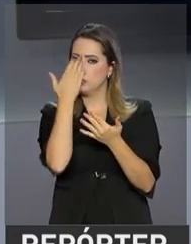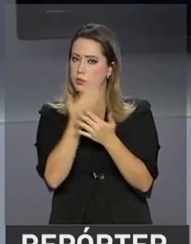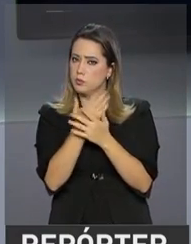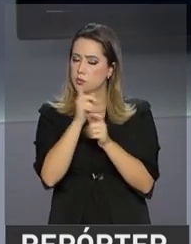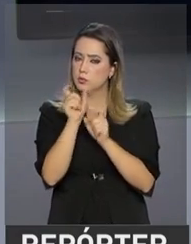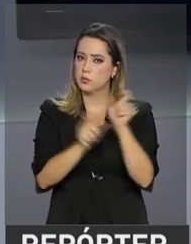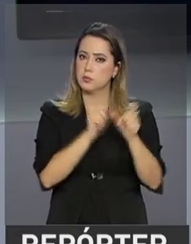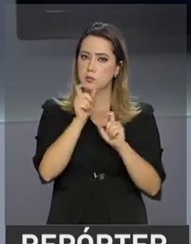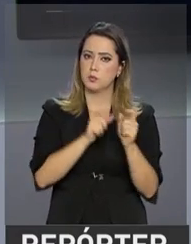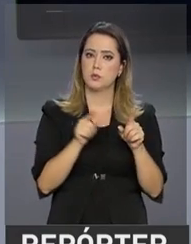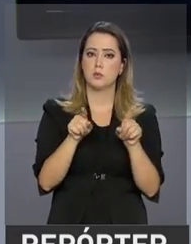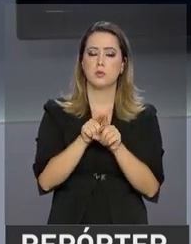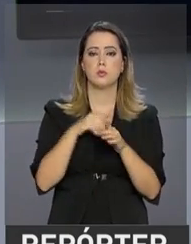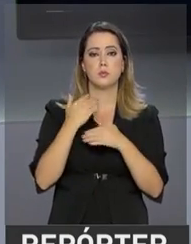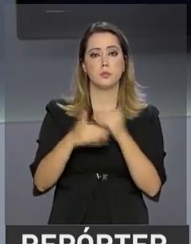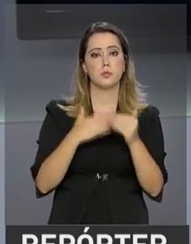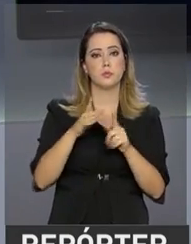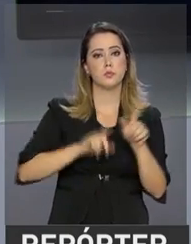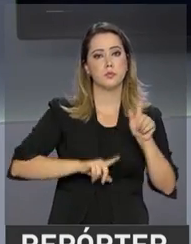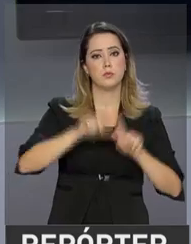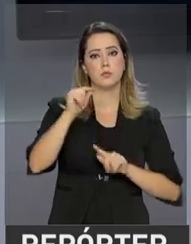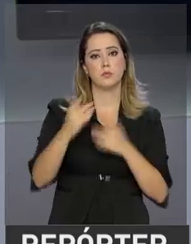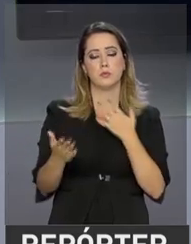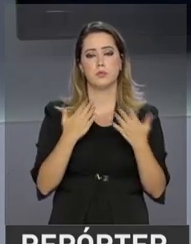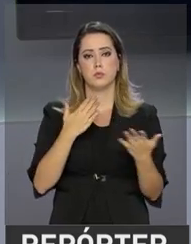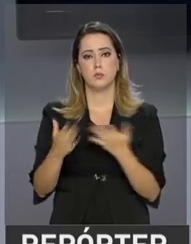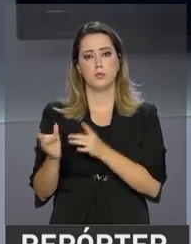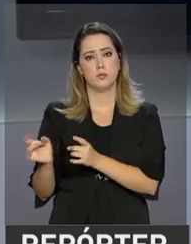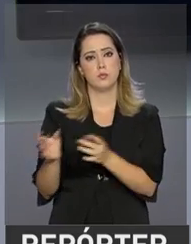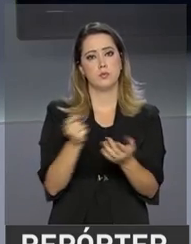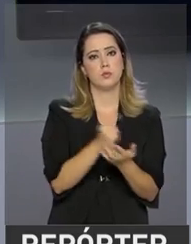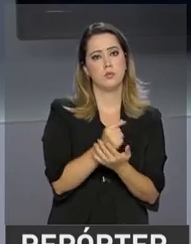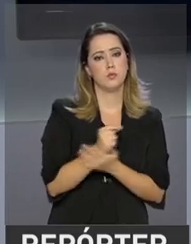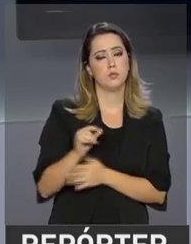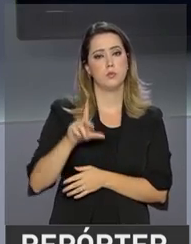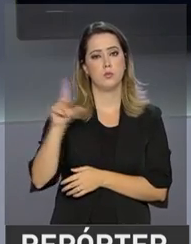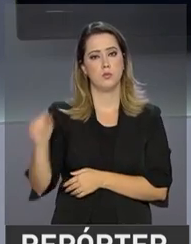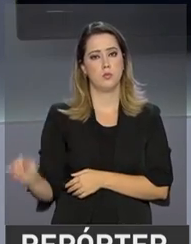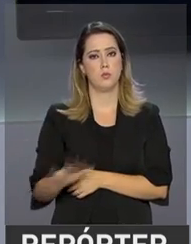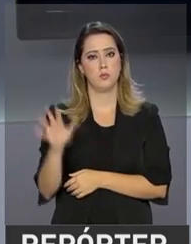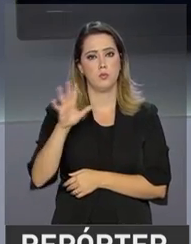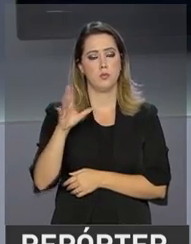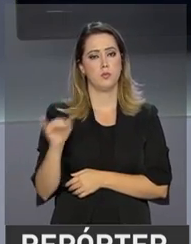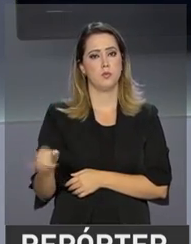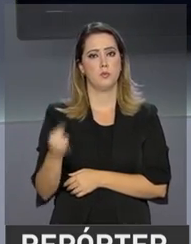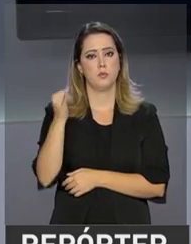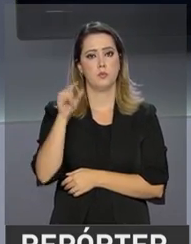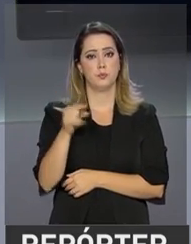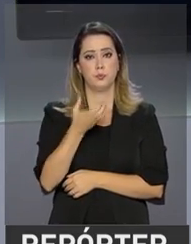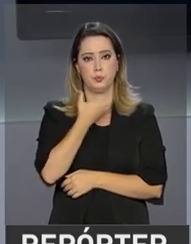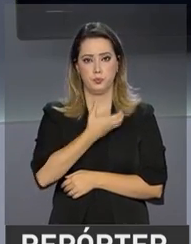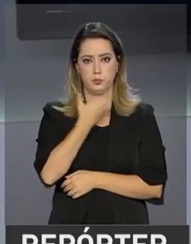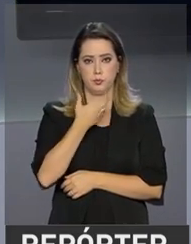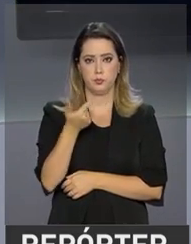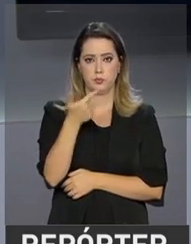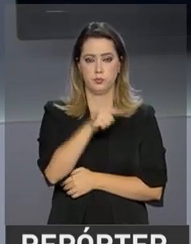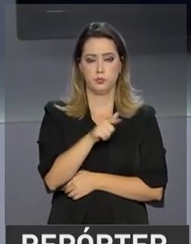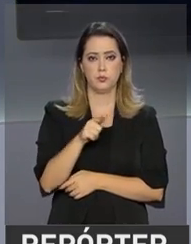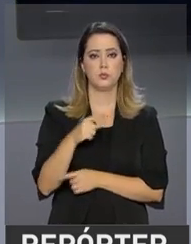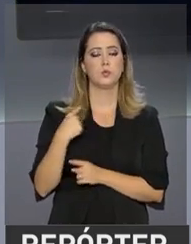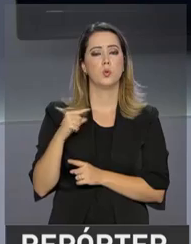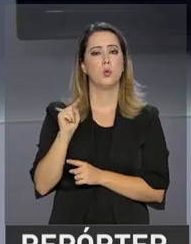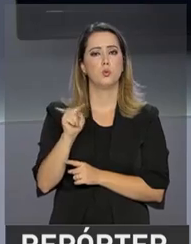na confiança dos consumidores desempenho recorde da balança comercial que é da inflação e dos juros em dezembro um outro